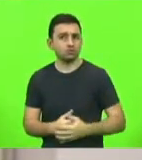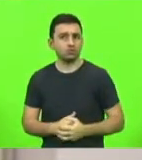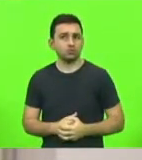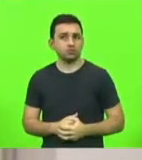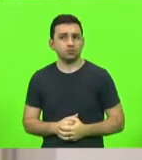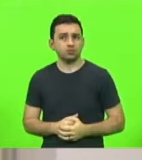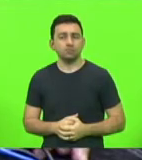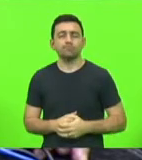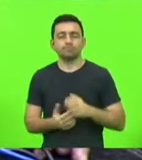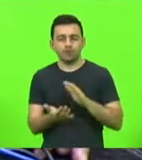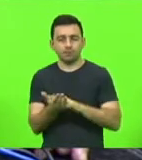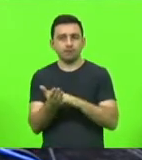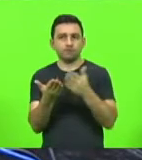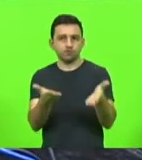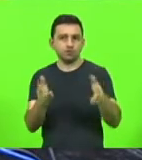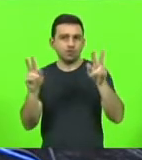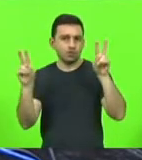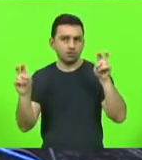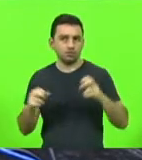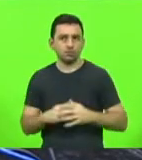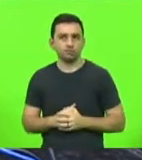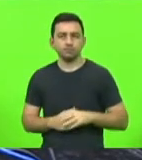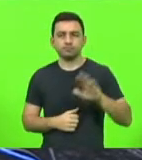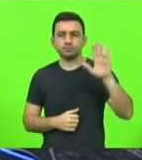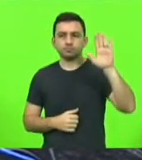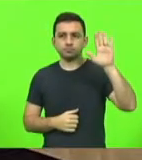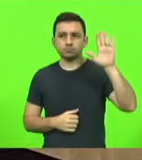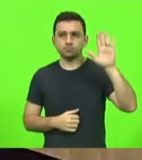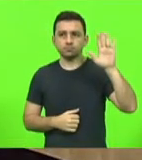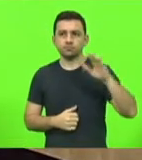tema novamente. Pela ordem. Com certeza. Quero